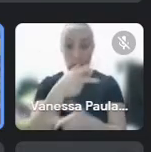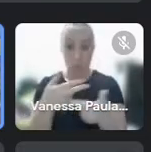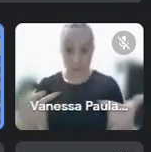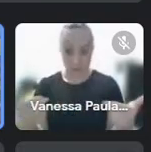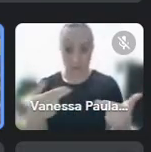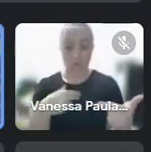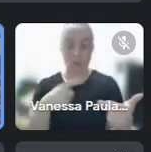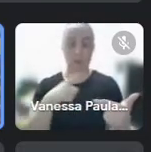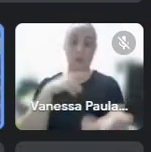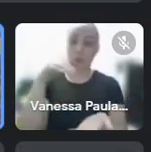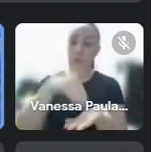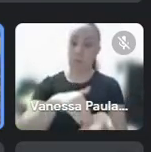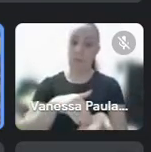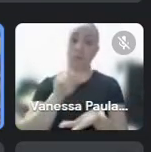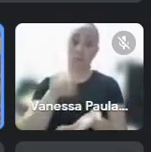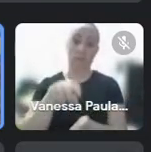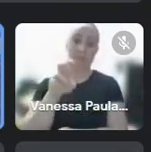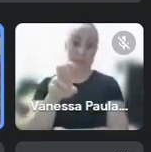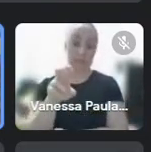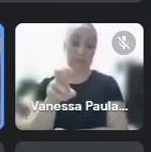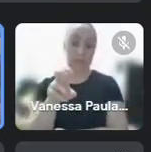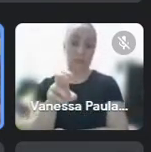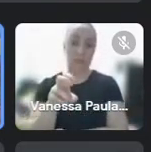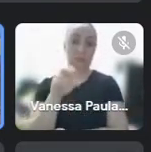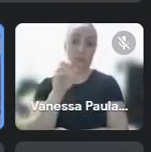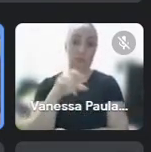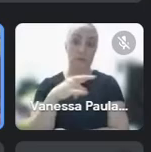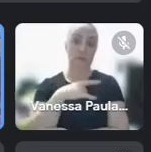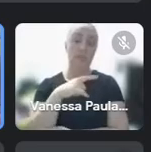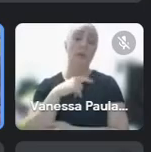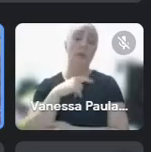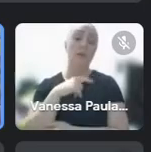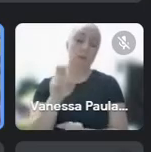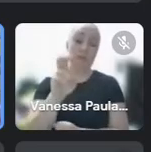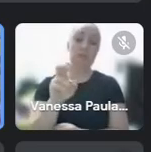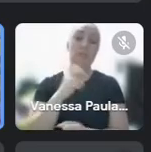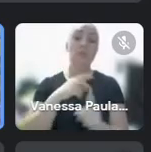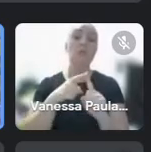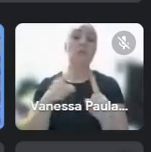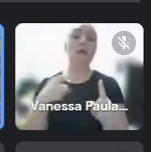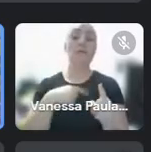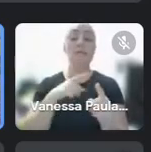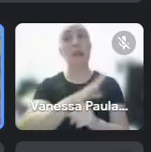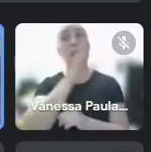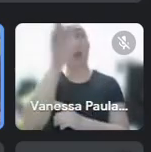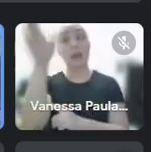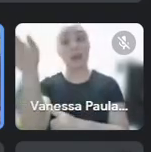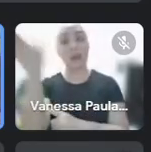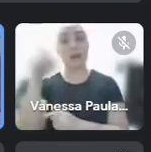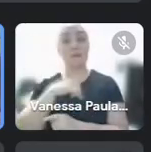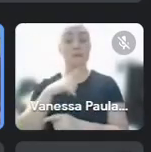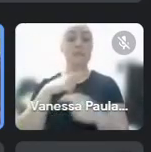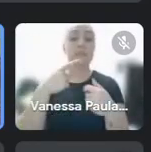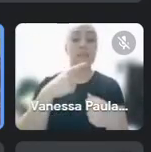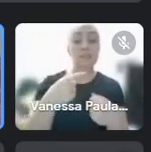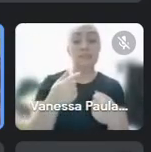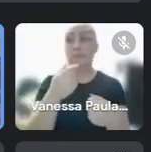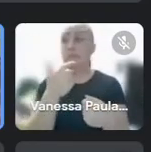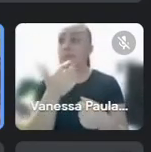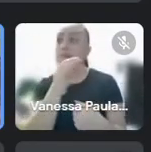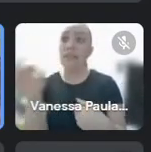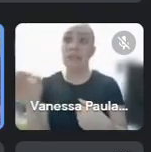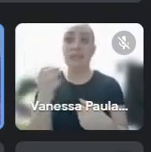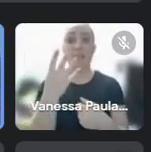o meu mínimo é 5. Posso ter 5 indivíduos, mas lá no campo eu tenho que ter 30, 40, 100, numa